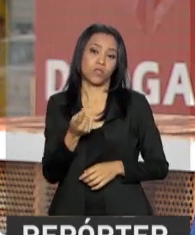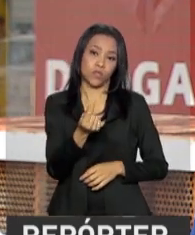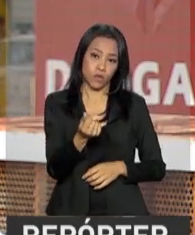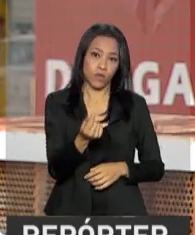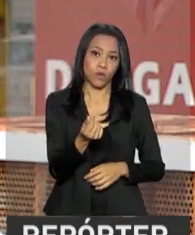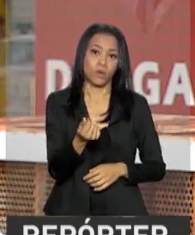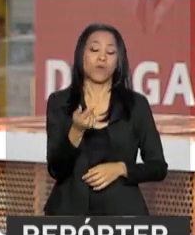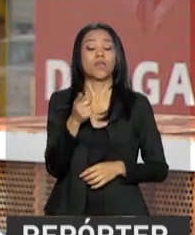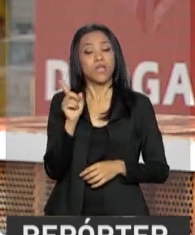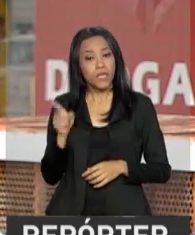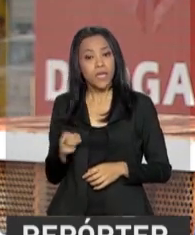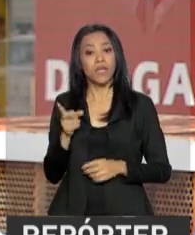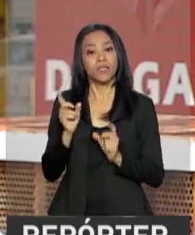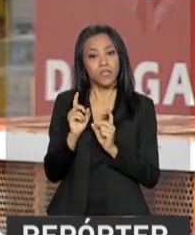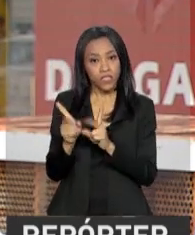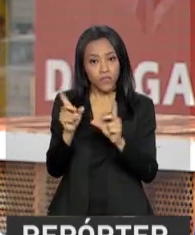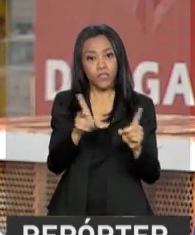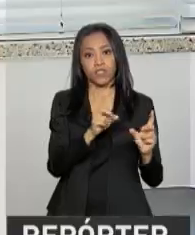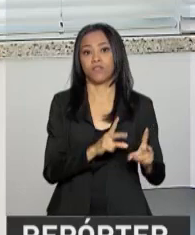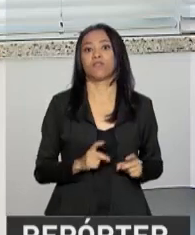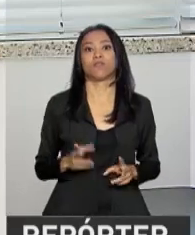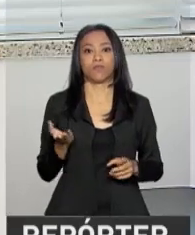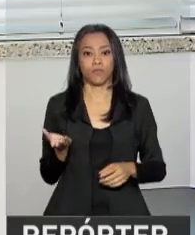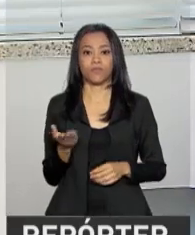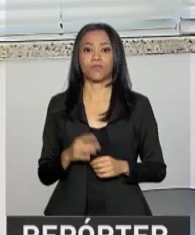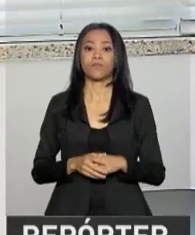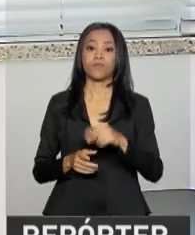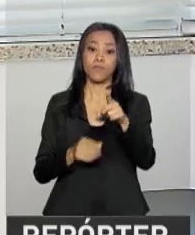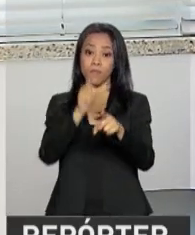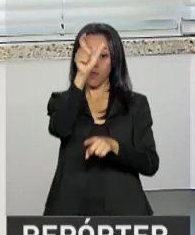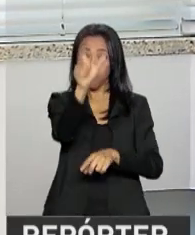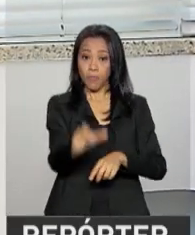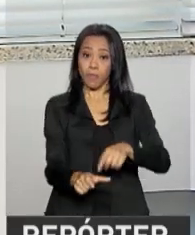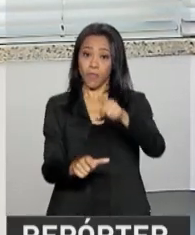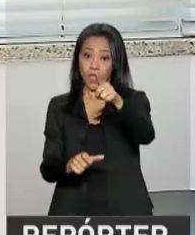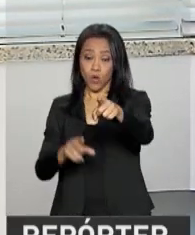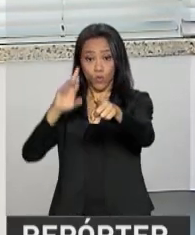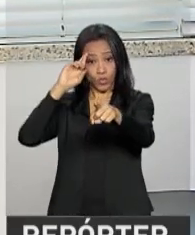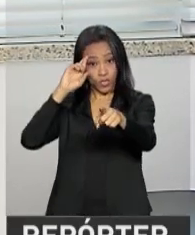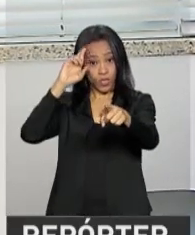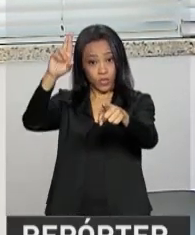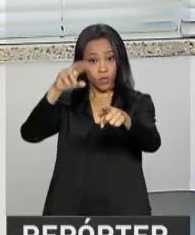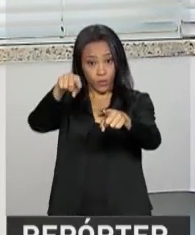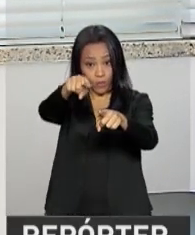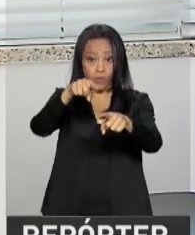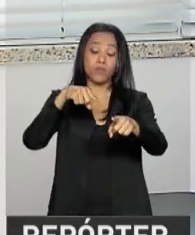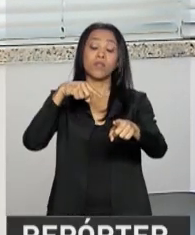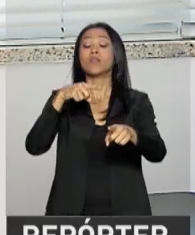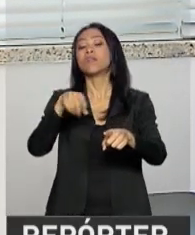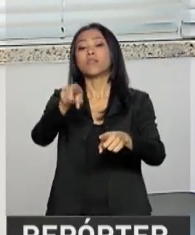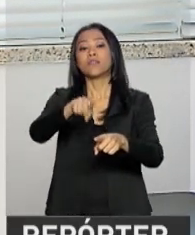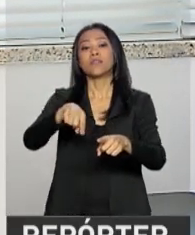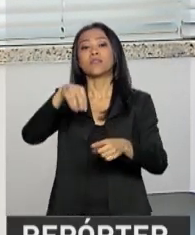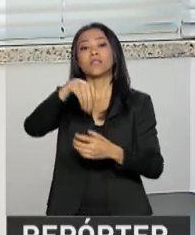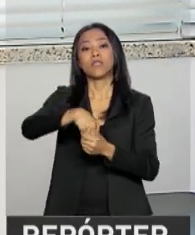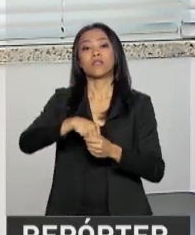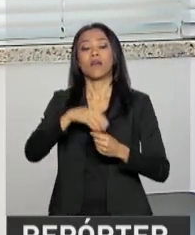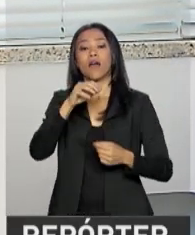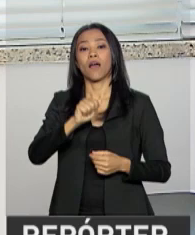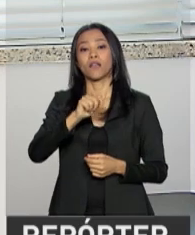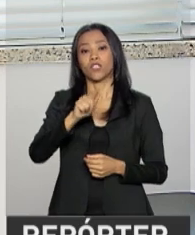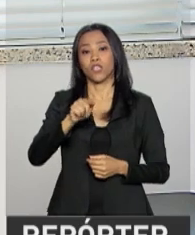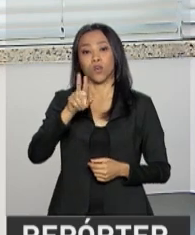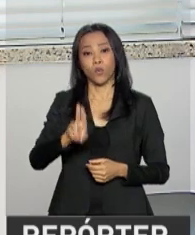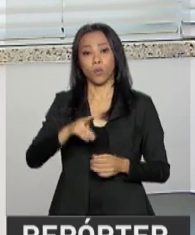permitir que ele seja comercializado o diretor de contencioso da procuradoria geral federal aggeo defende que